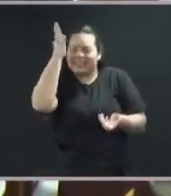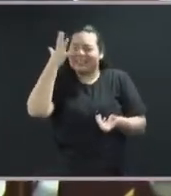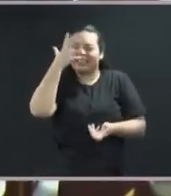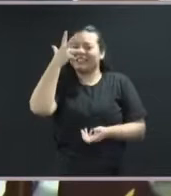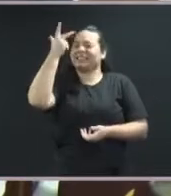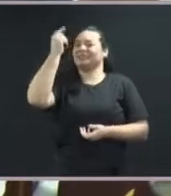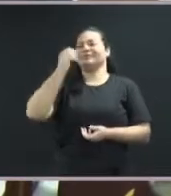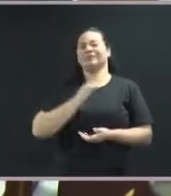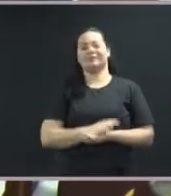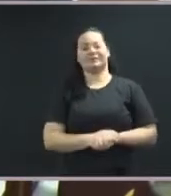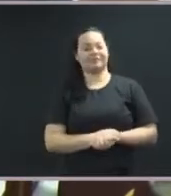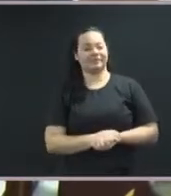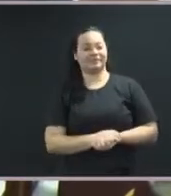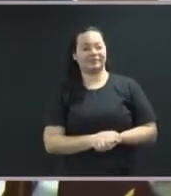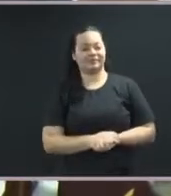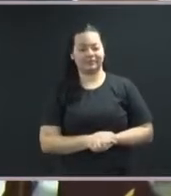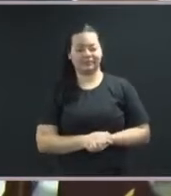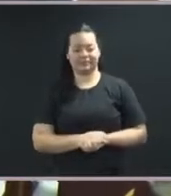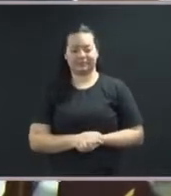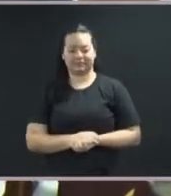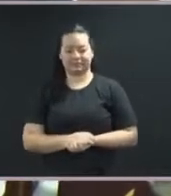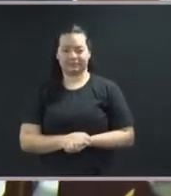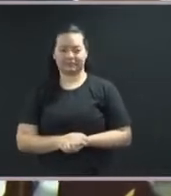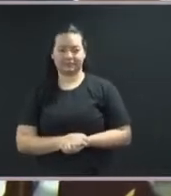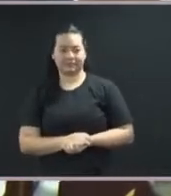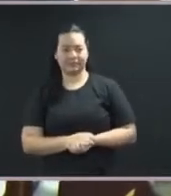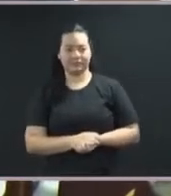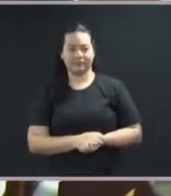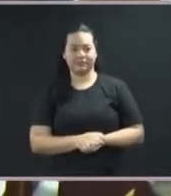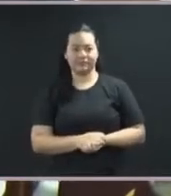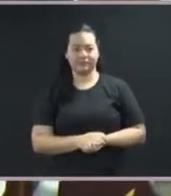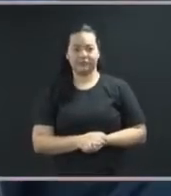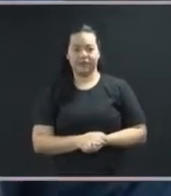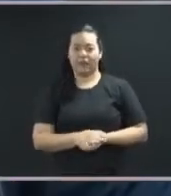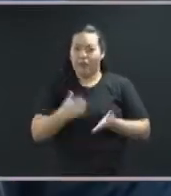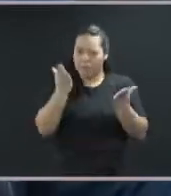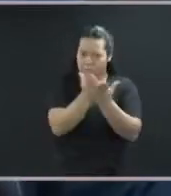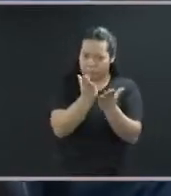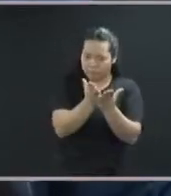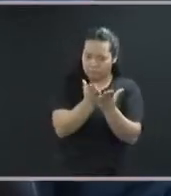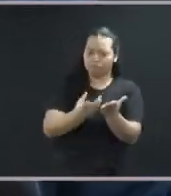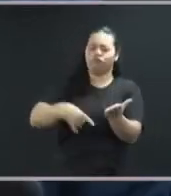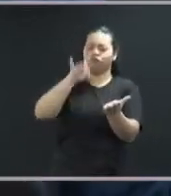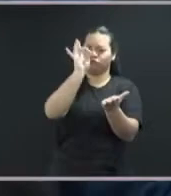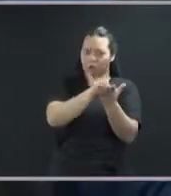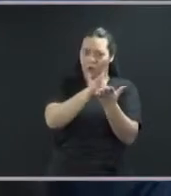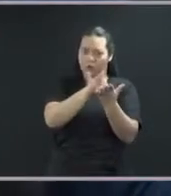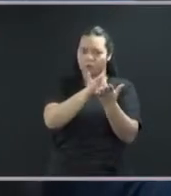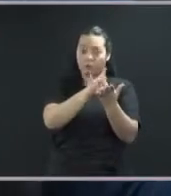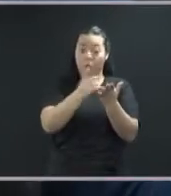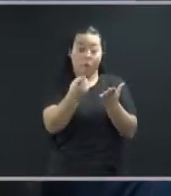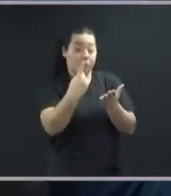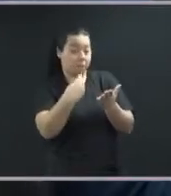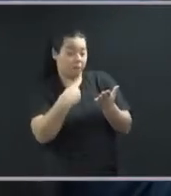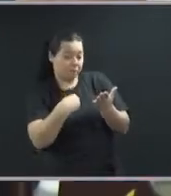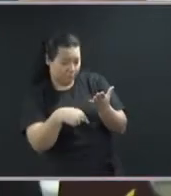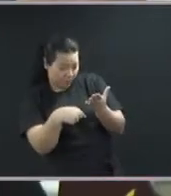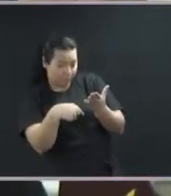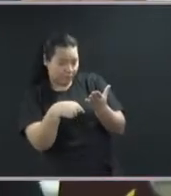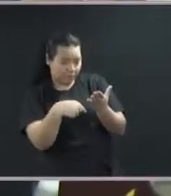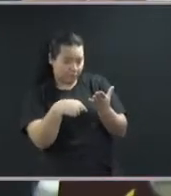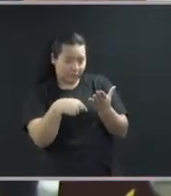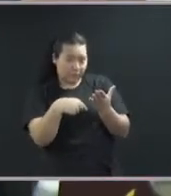Por isso que crente não pode deixar de participar de reunião de oração, meu irmão. Oração é reunião